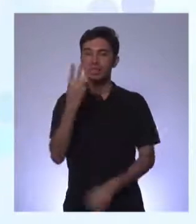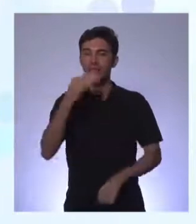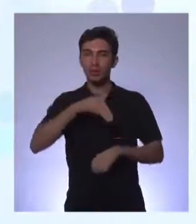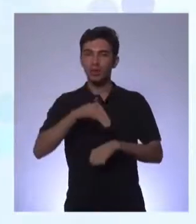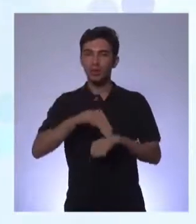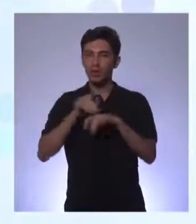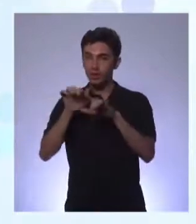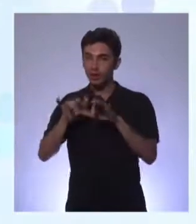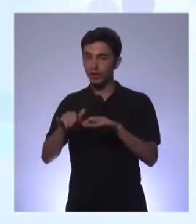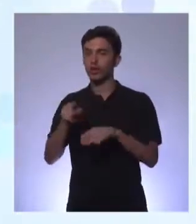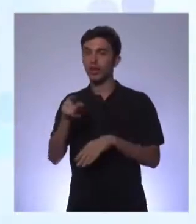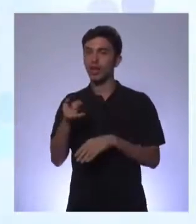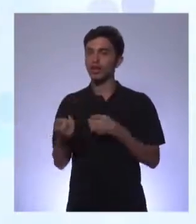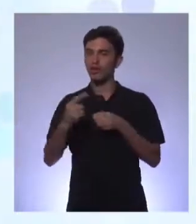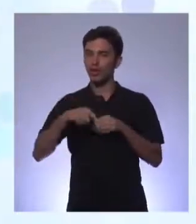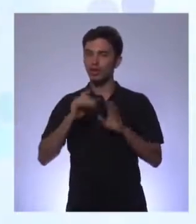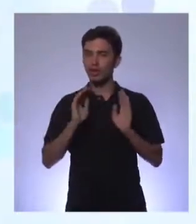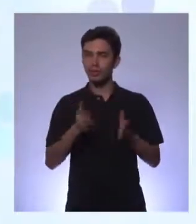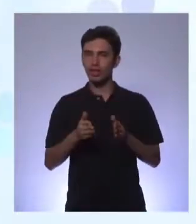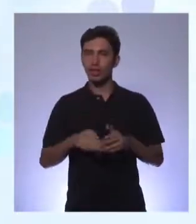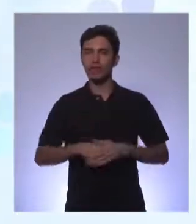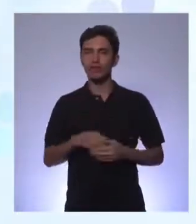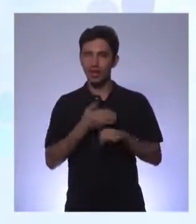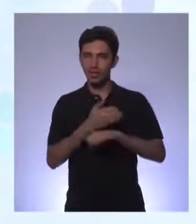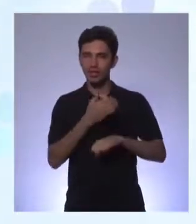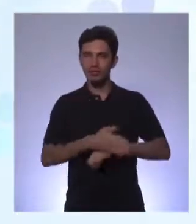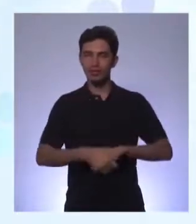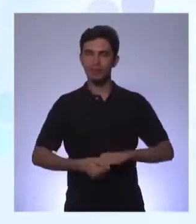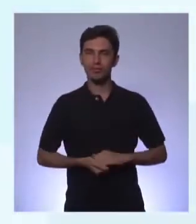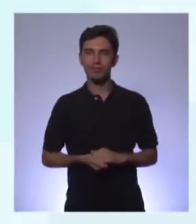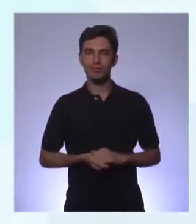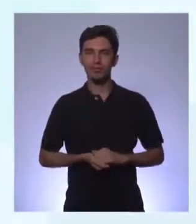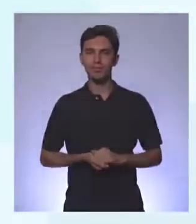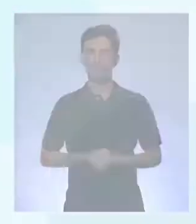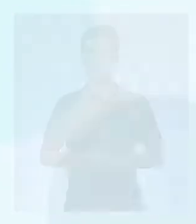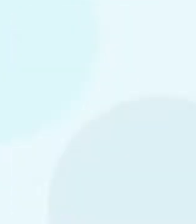dedinho no teclado, já voltamos. Participe.